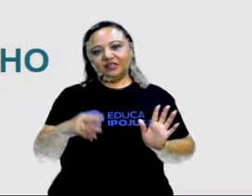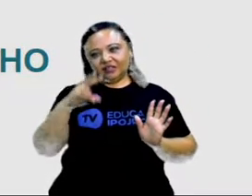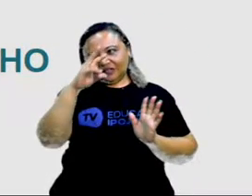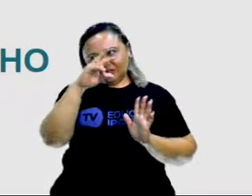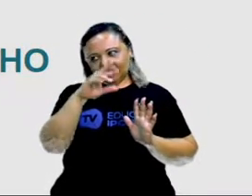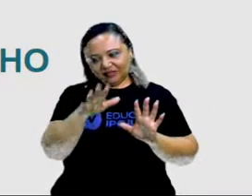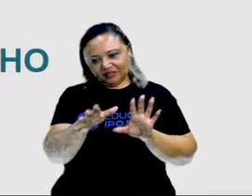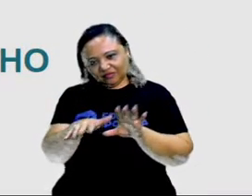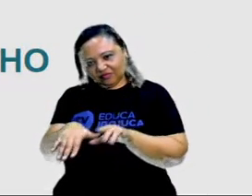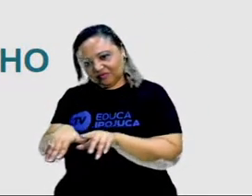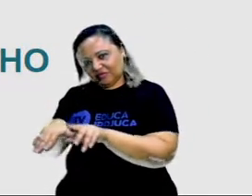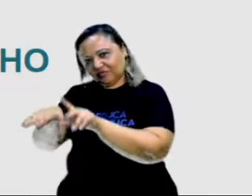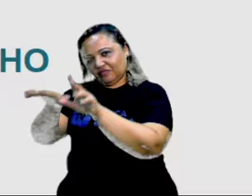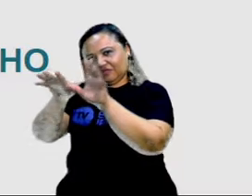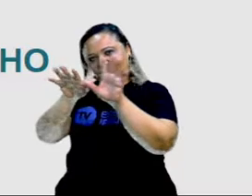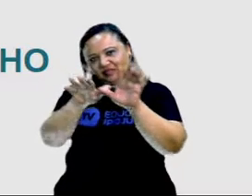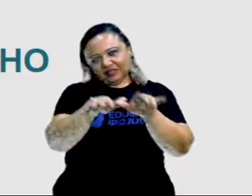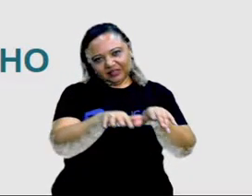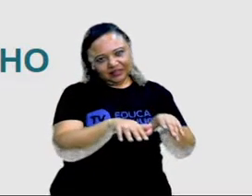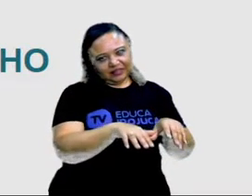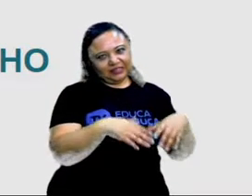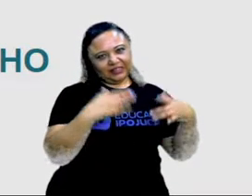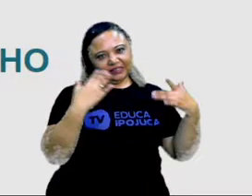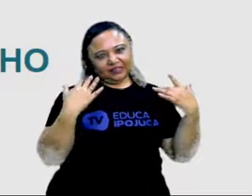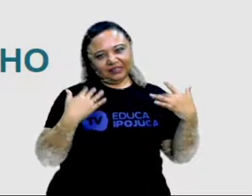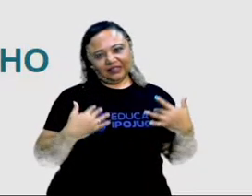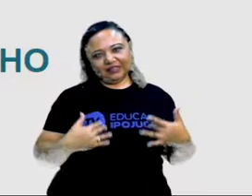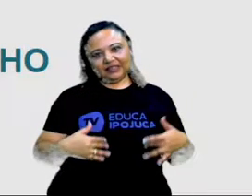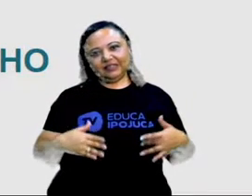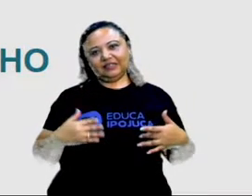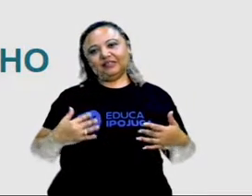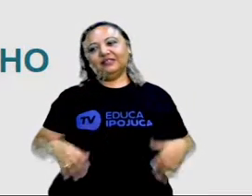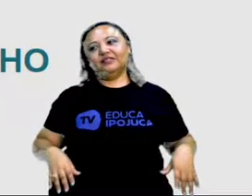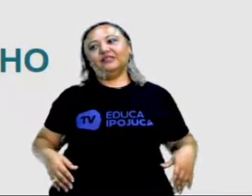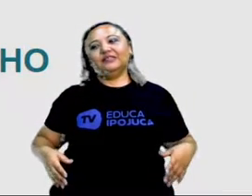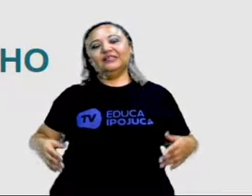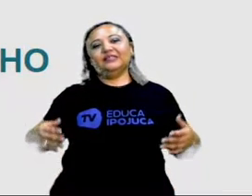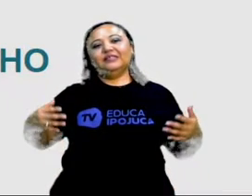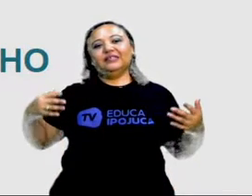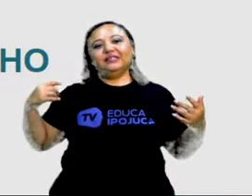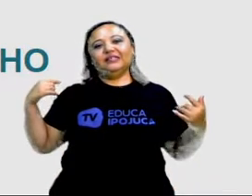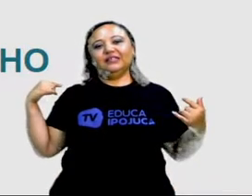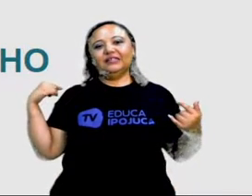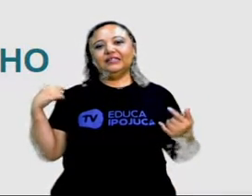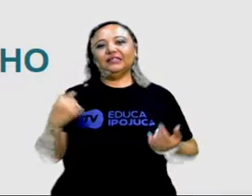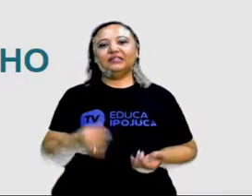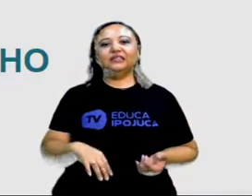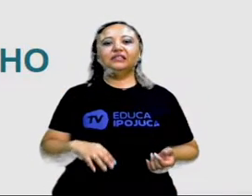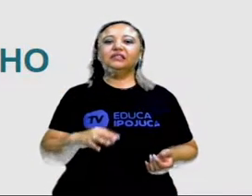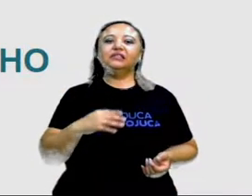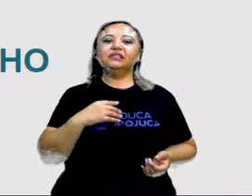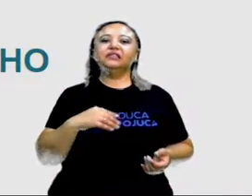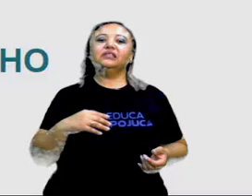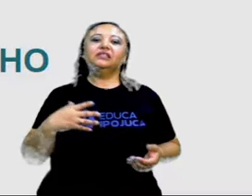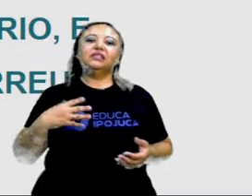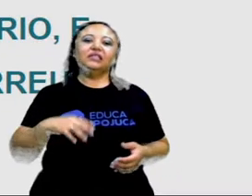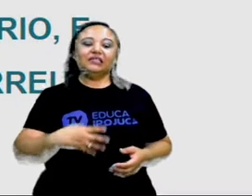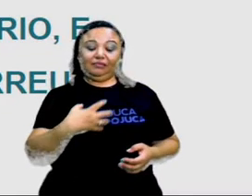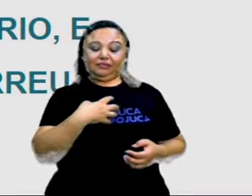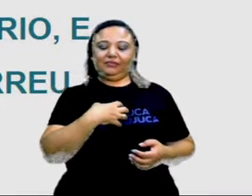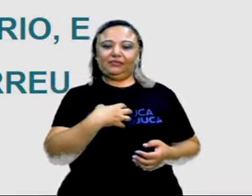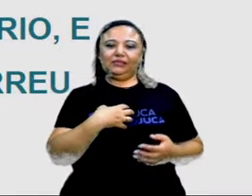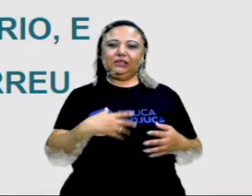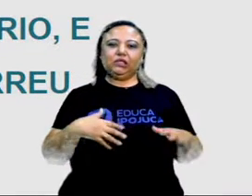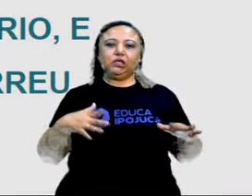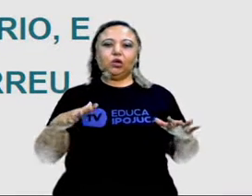Voava tranquilo, quando no meio do caminho sentiu algo se mexer dentro da viola.